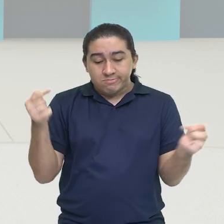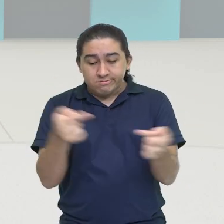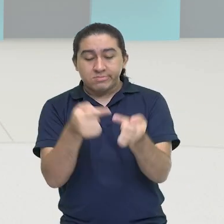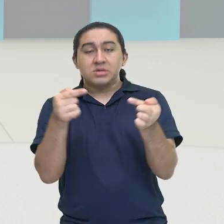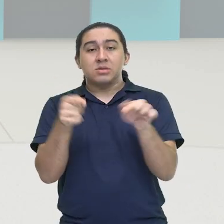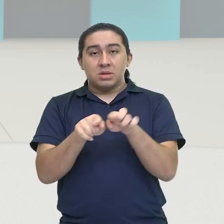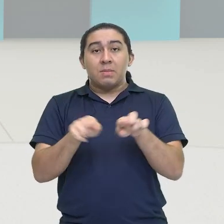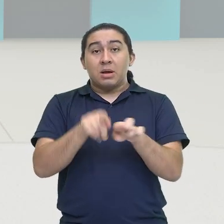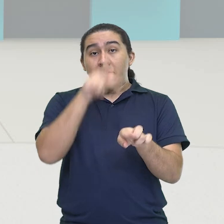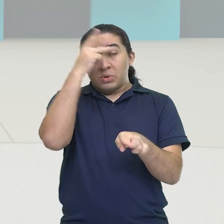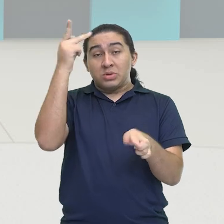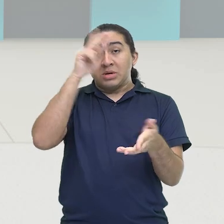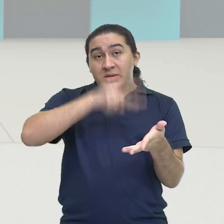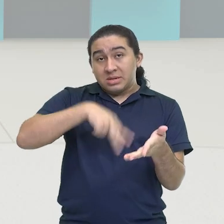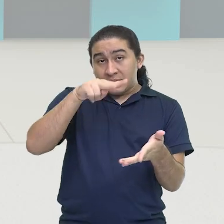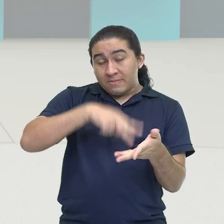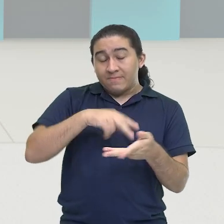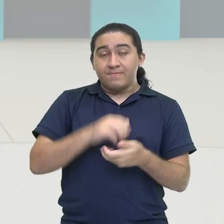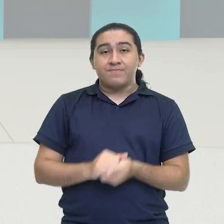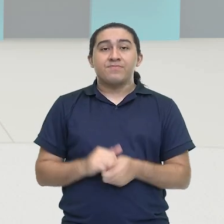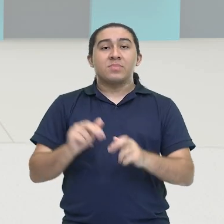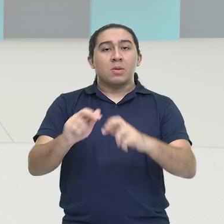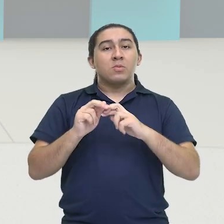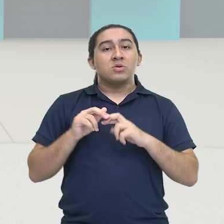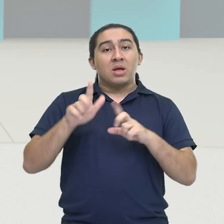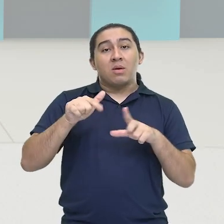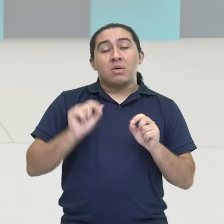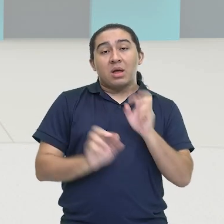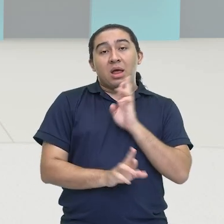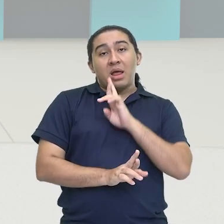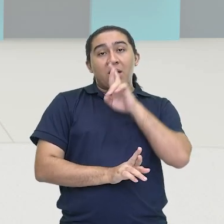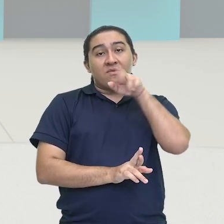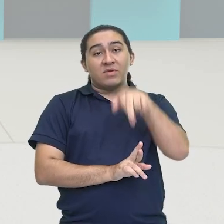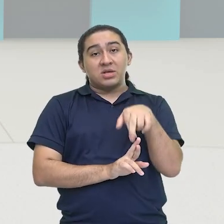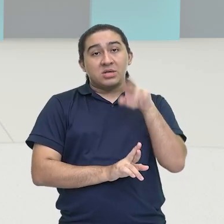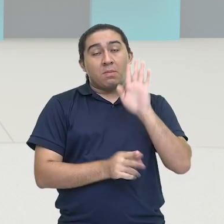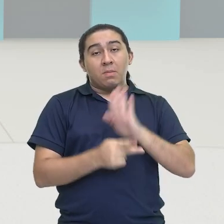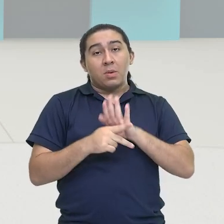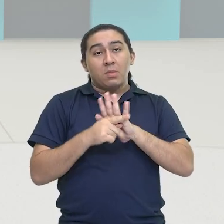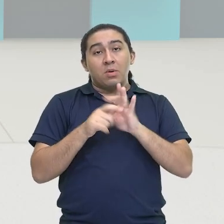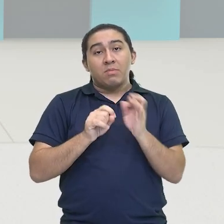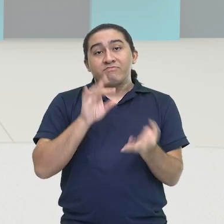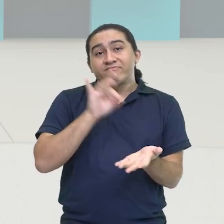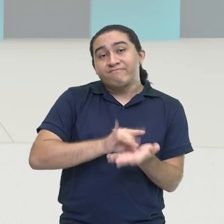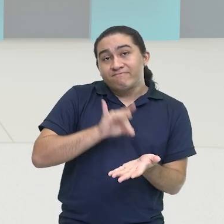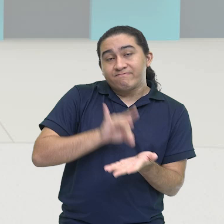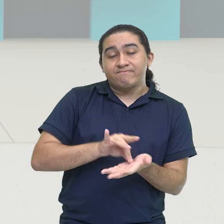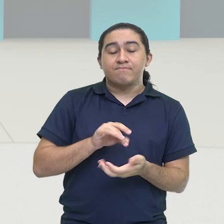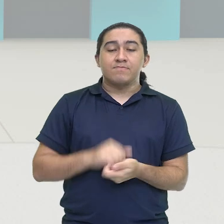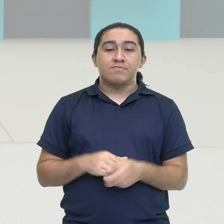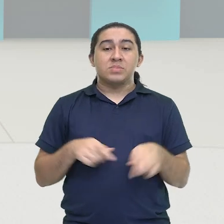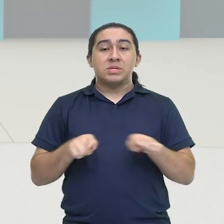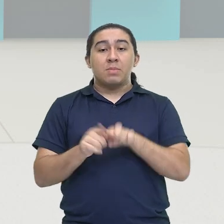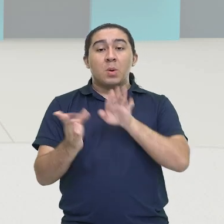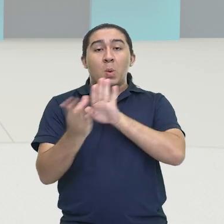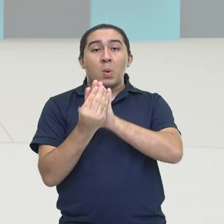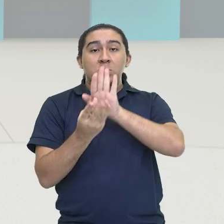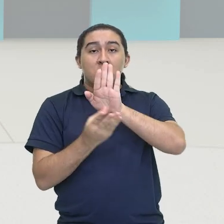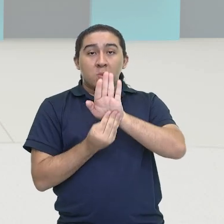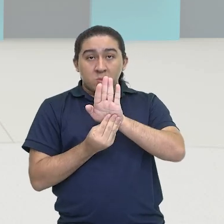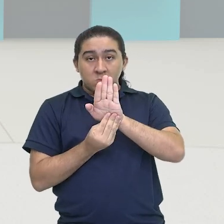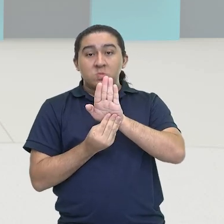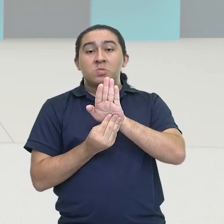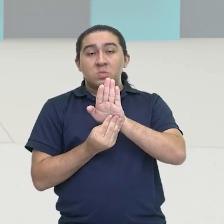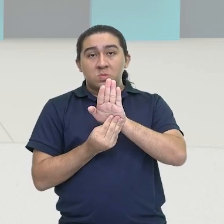o leitor, então por isso é referencial na realidade. Conteúdo